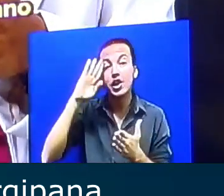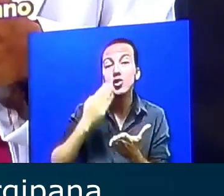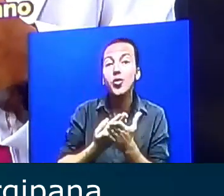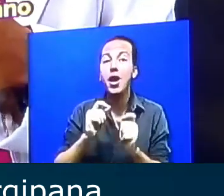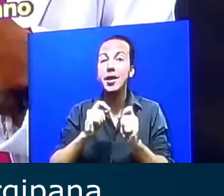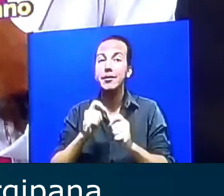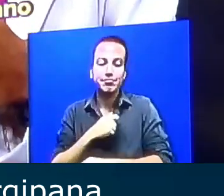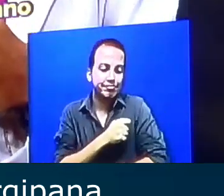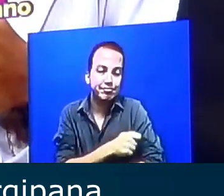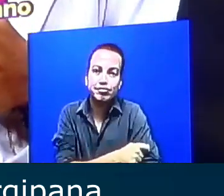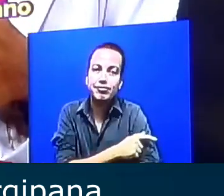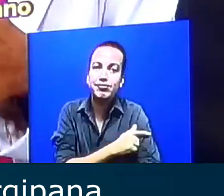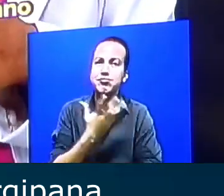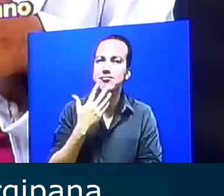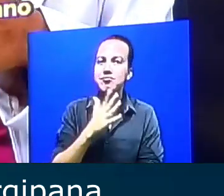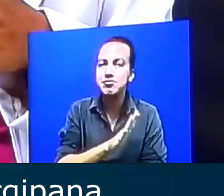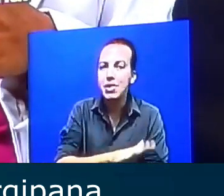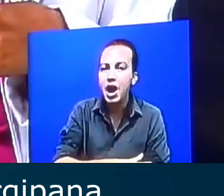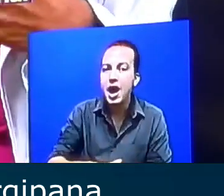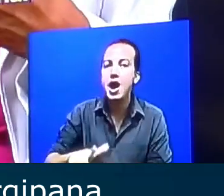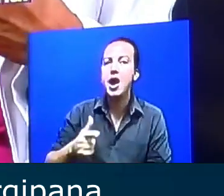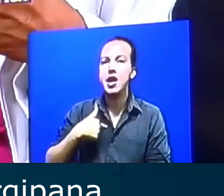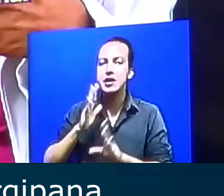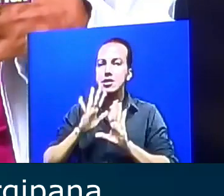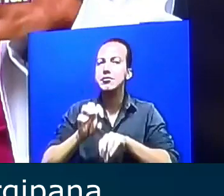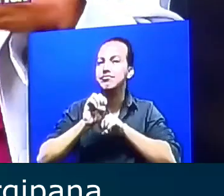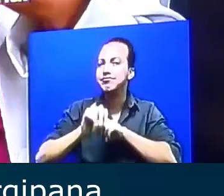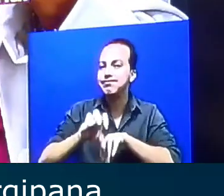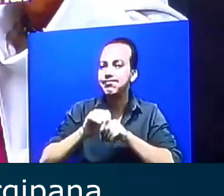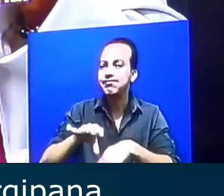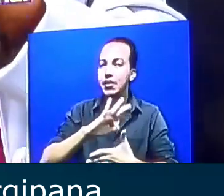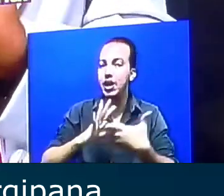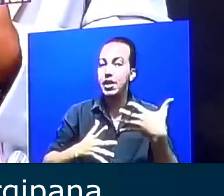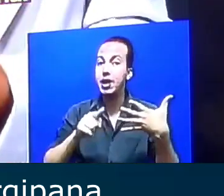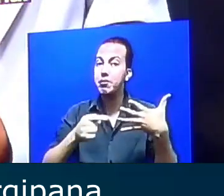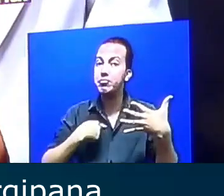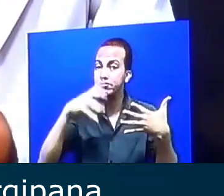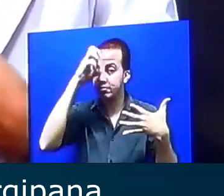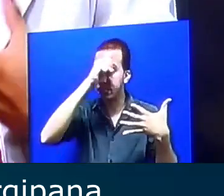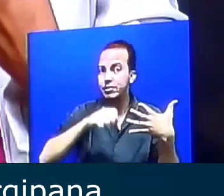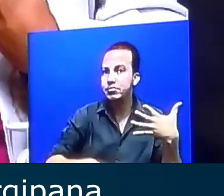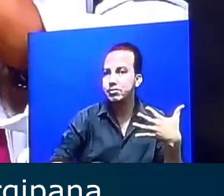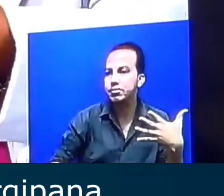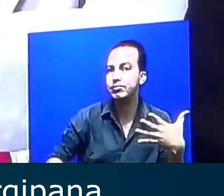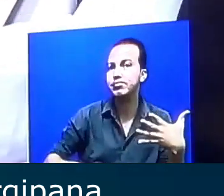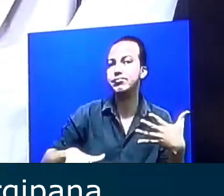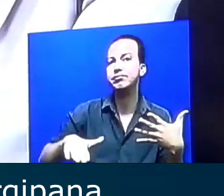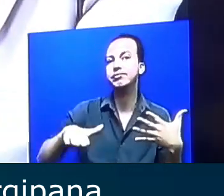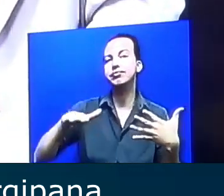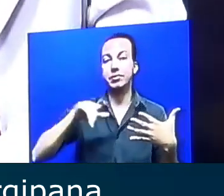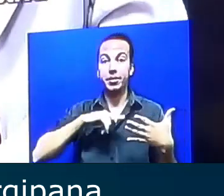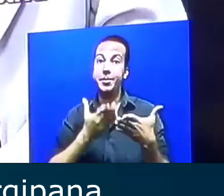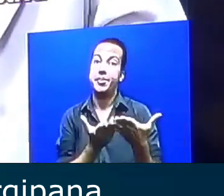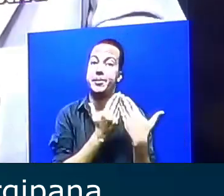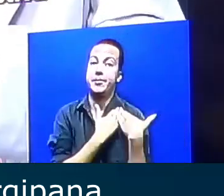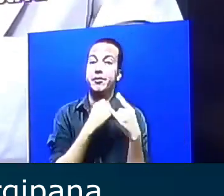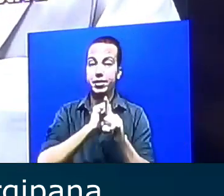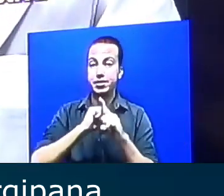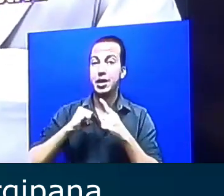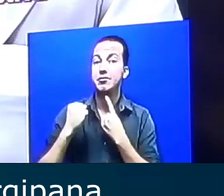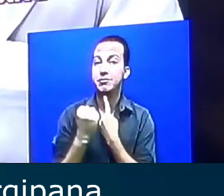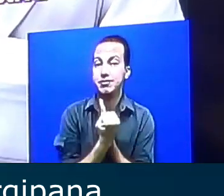gente já conseguir desenvolver isso no ser humano. Seria importante para ele ter um olhar, né, de responsabilidade social, inclusive,